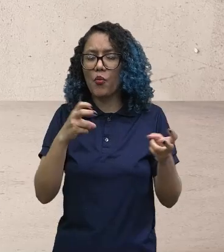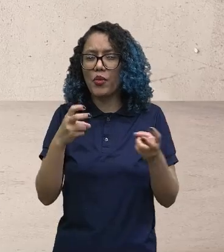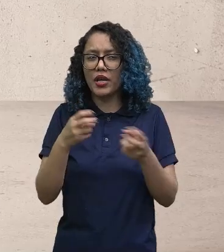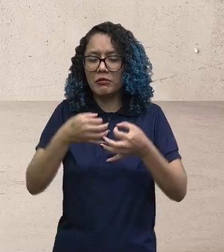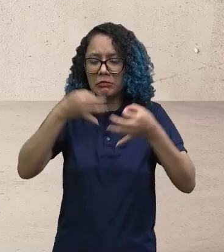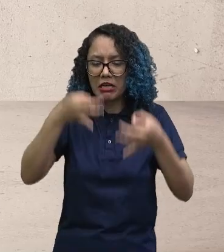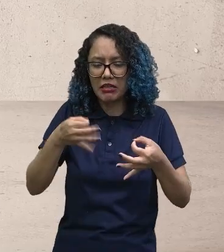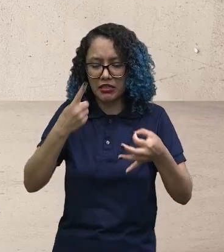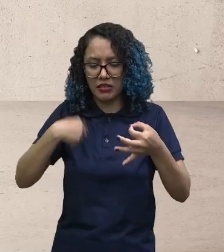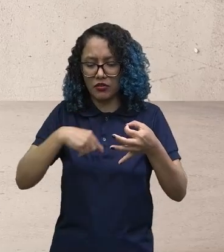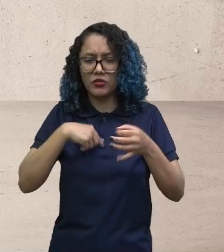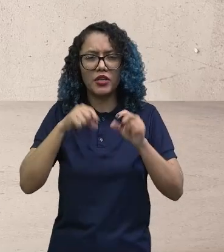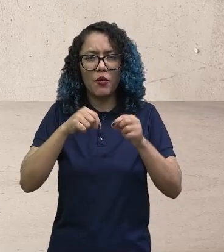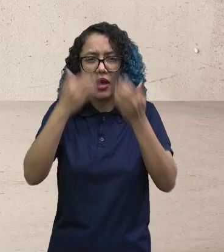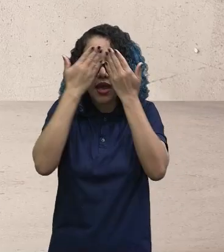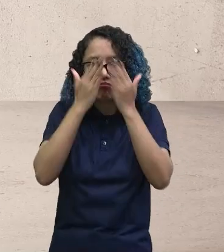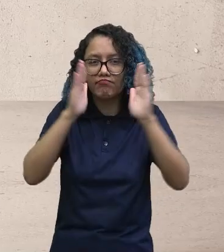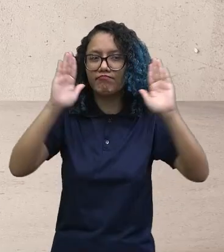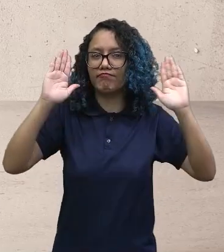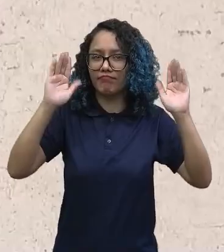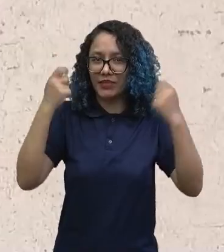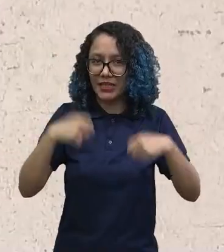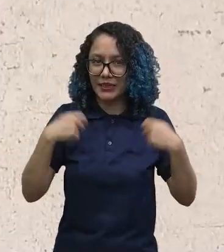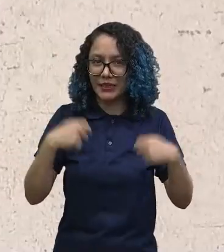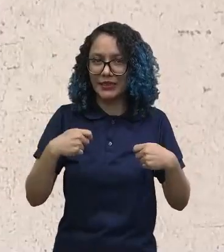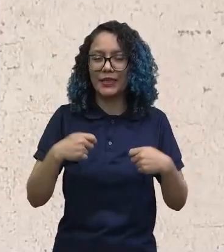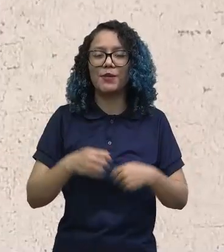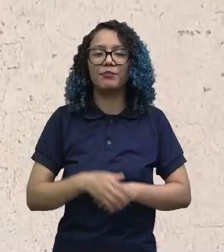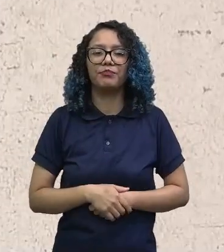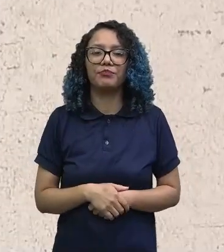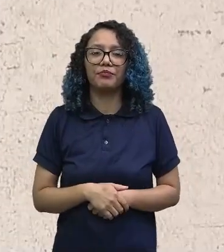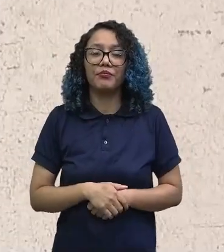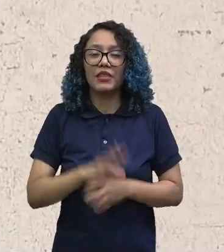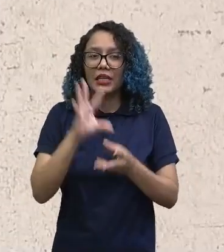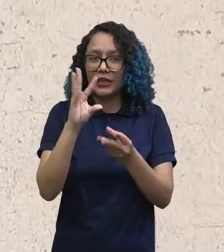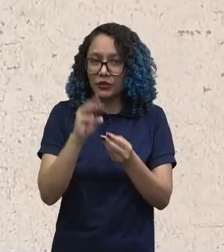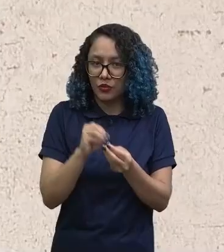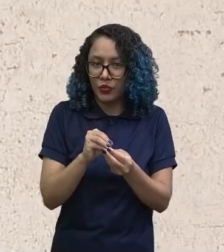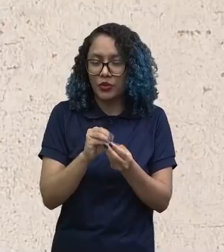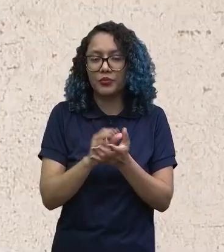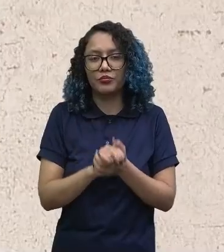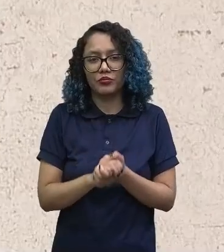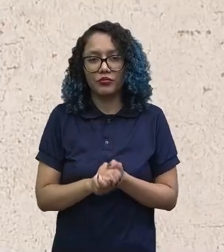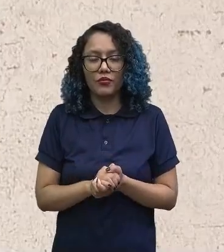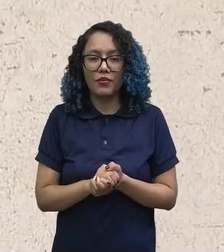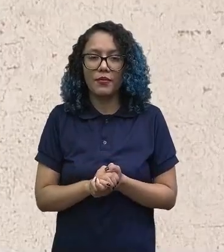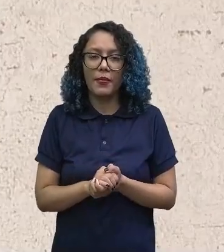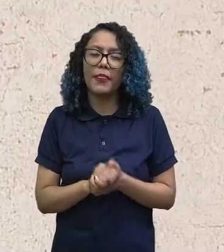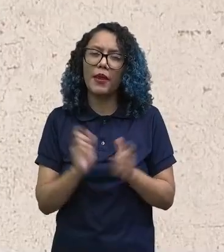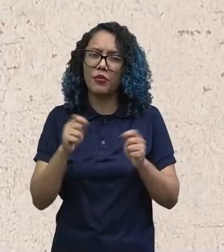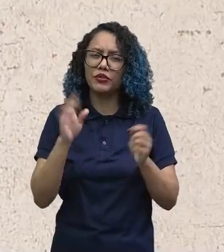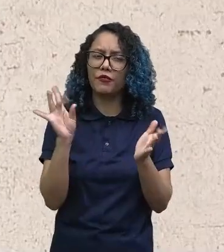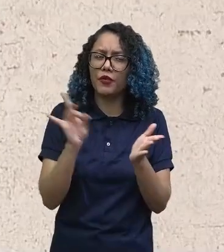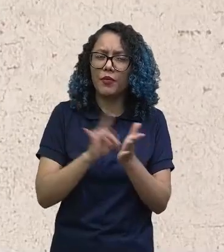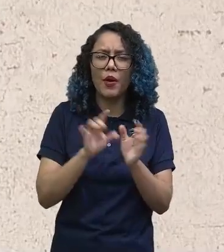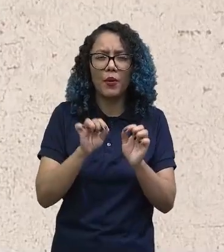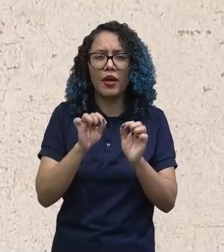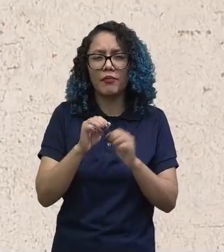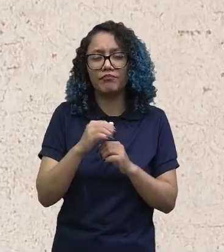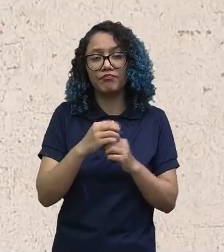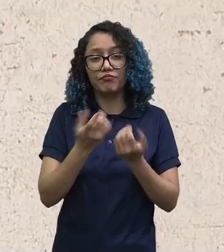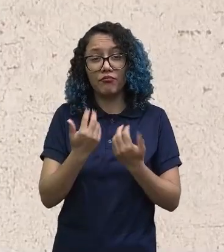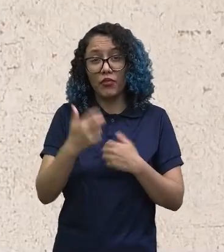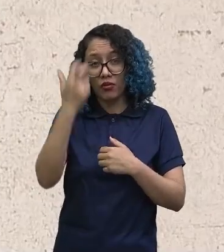abrir para novas perspectivas. Em síntese, podemos afirmar que o respeito à